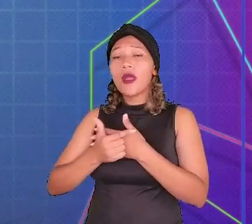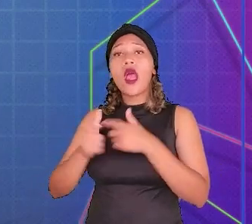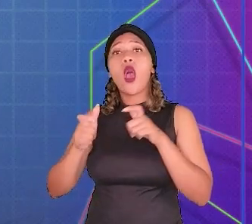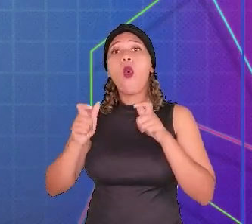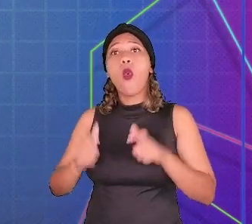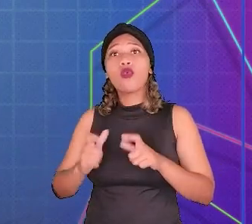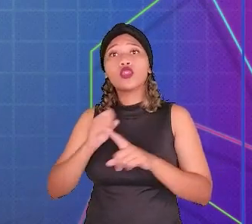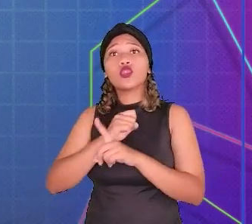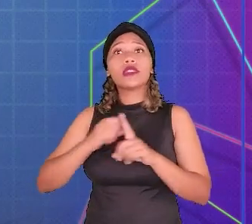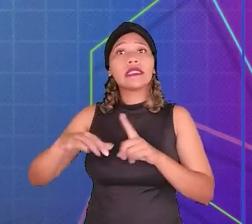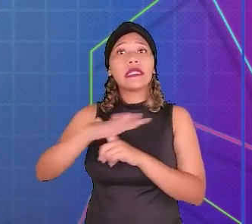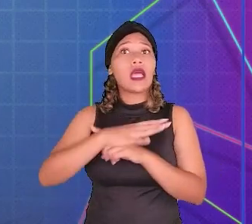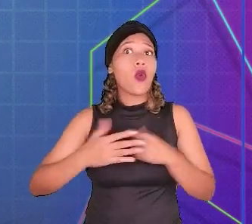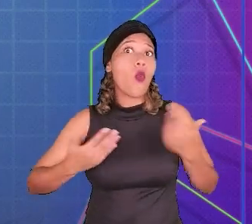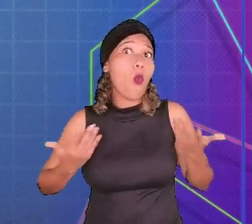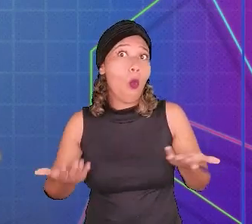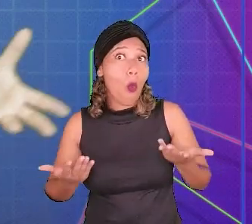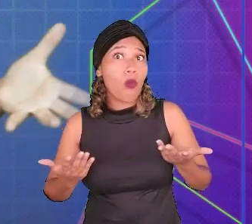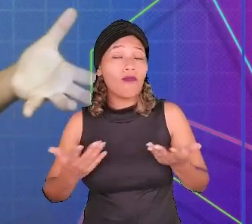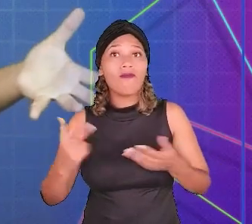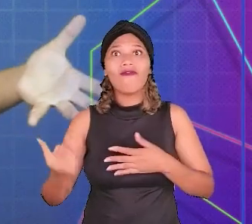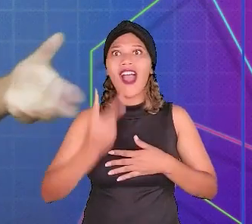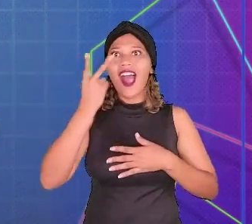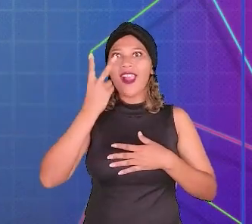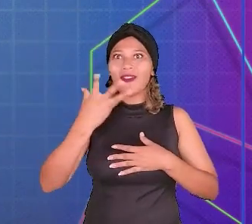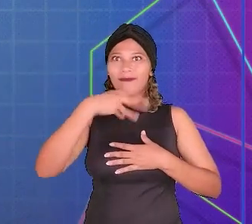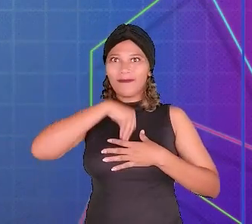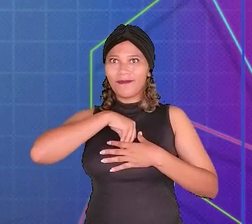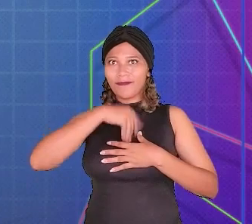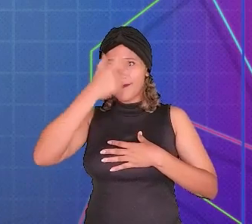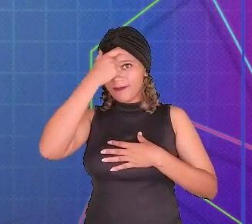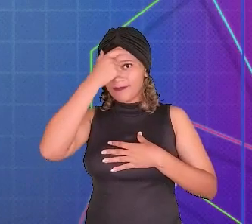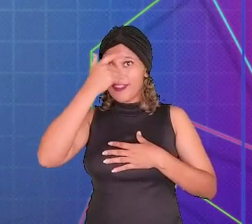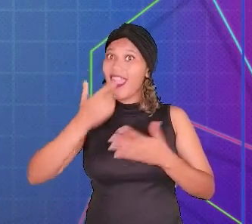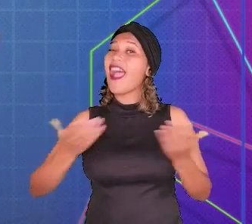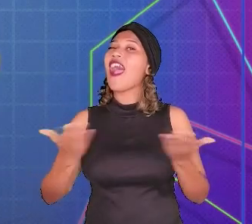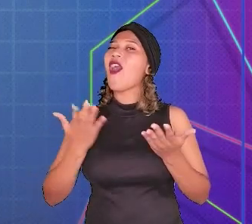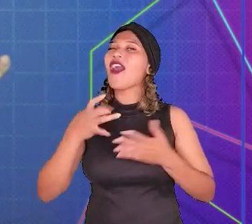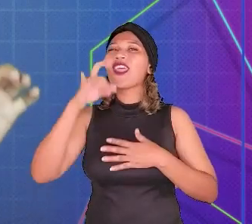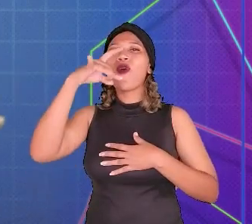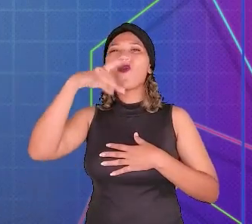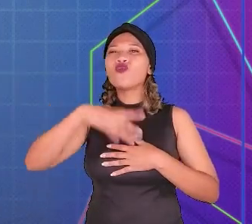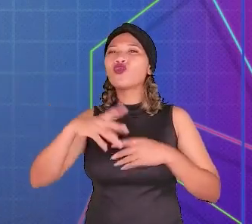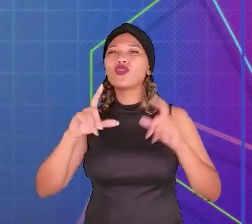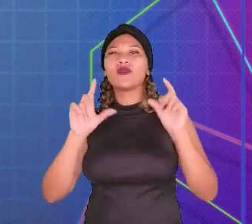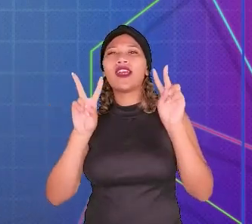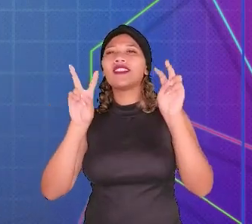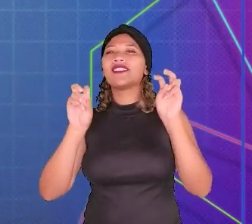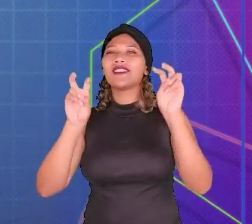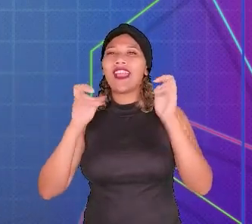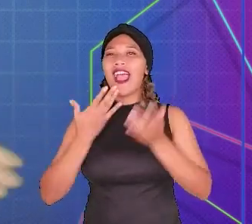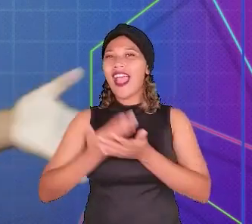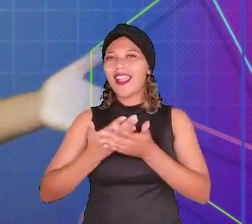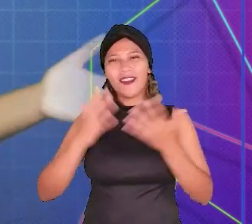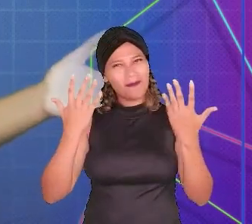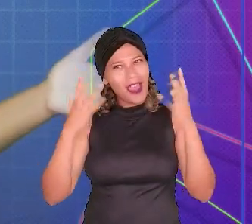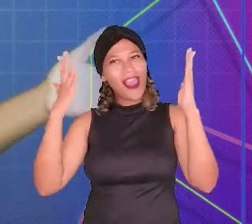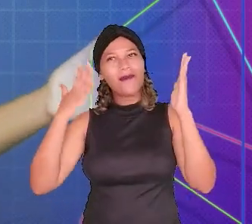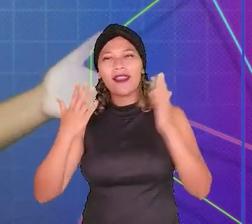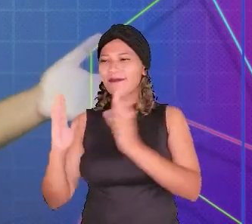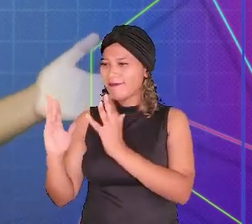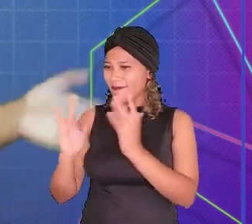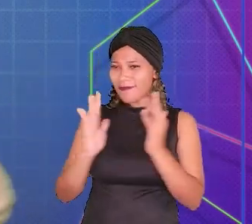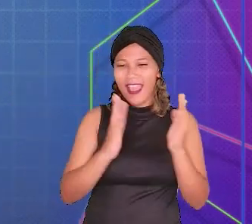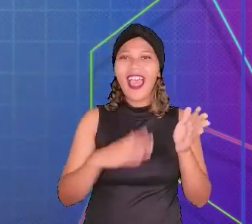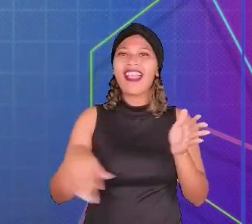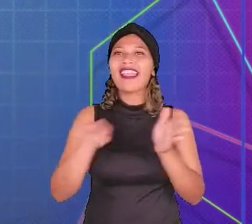onde ele está localizado na sociedade, quais são os seus valores. Agora chegamos ao último tópico dessa aula. Parabéns por ter